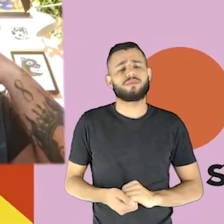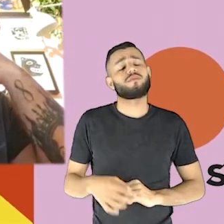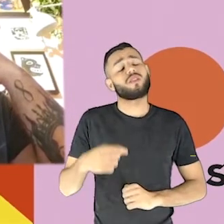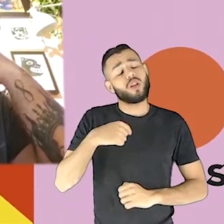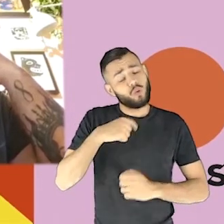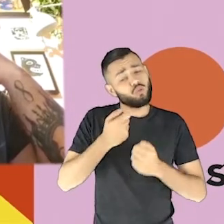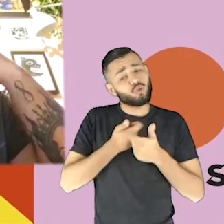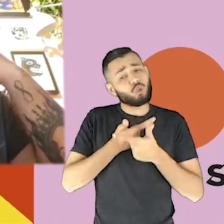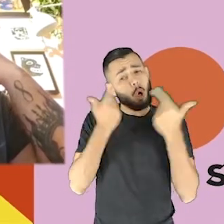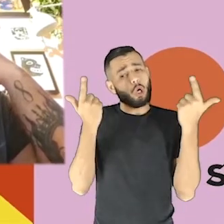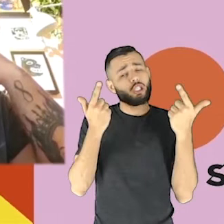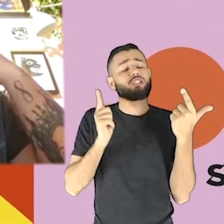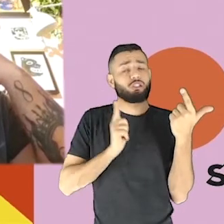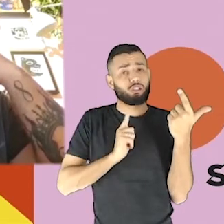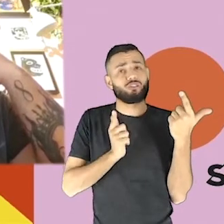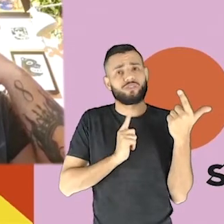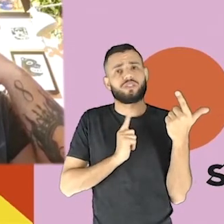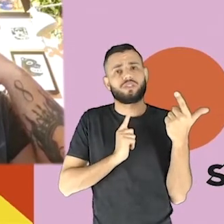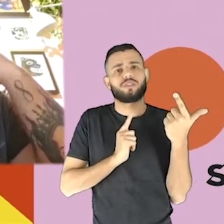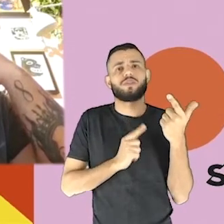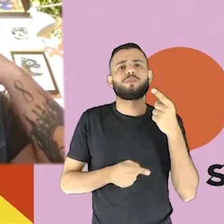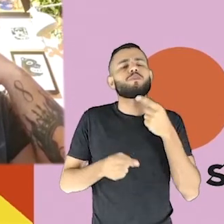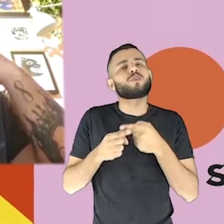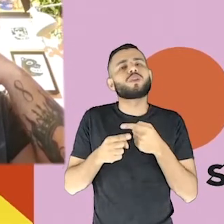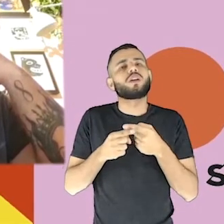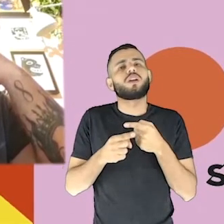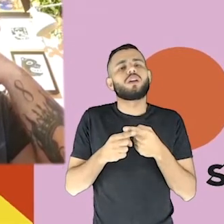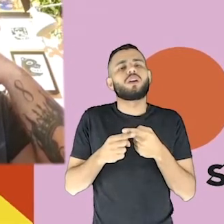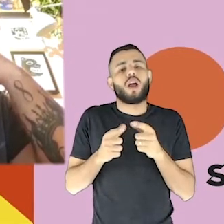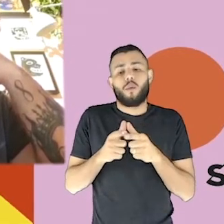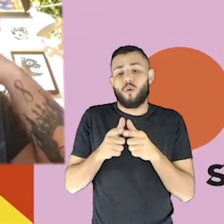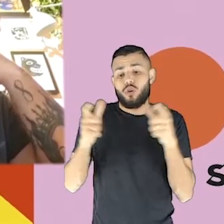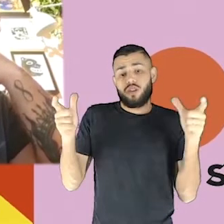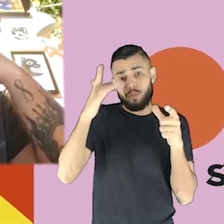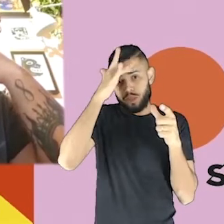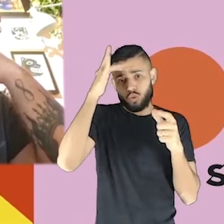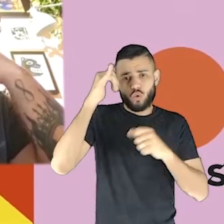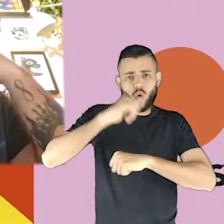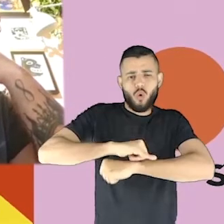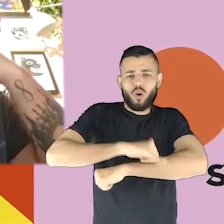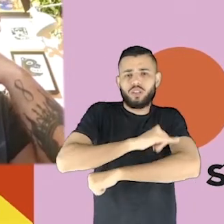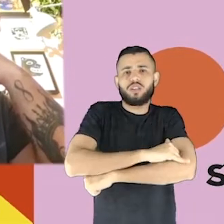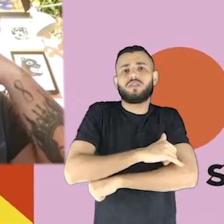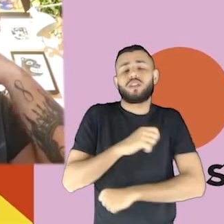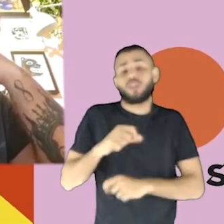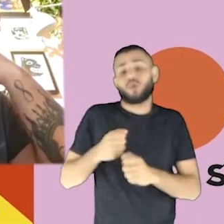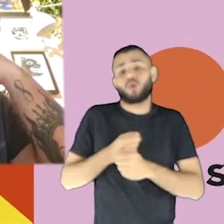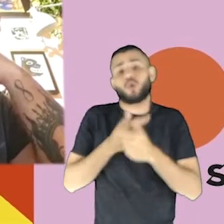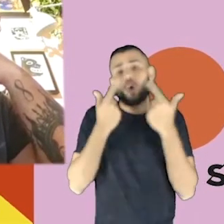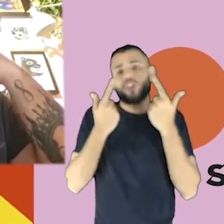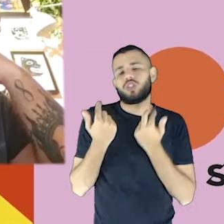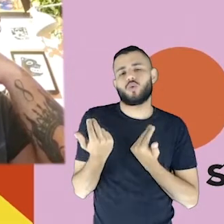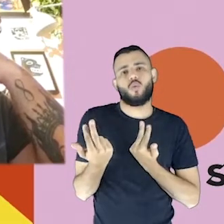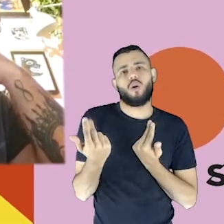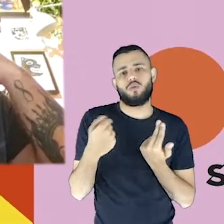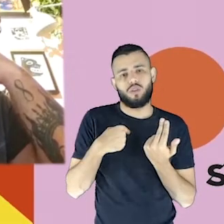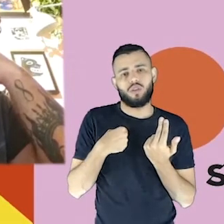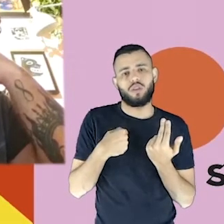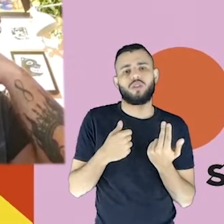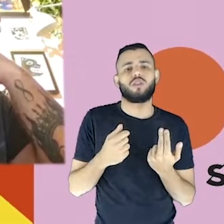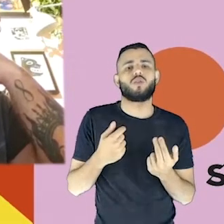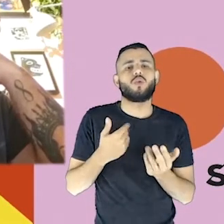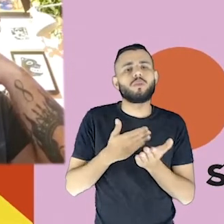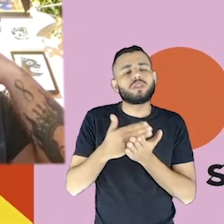Eu tive muita sorte, Gabi, eu falo isso. Porque a maioria das pessoas gordas não tem a mesma sorte que eu. Eu sou cria do